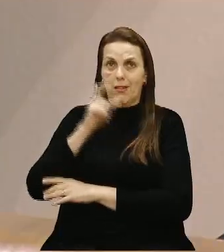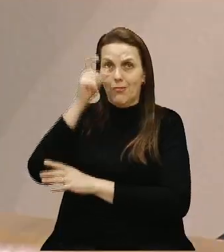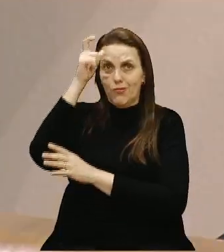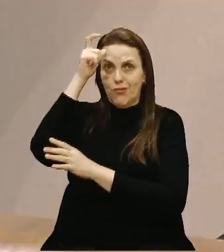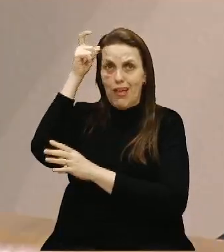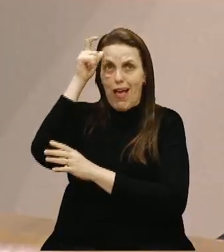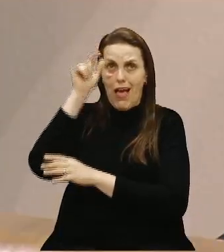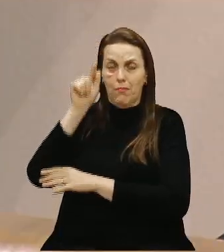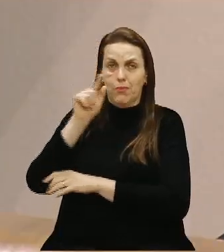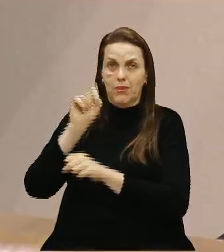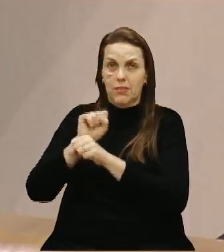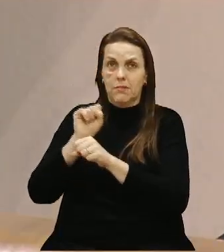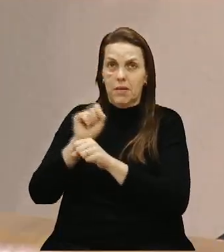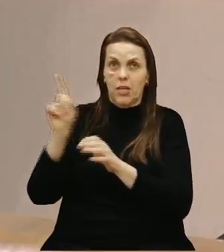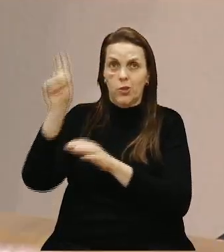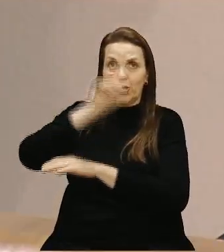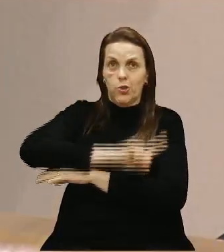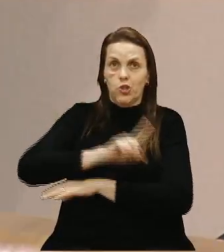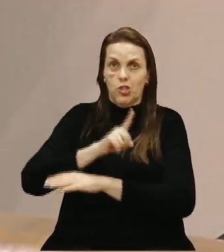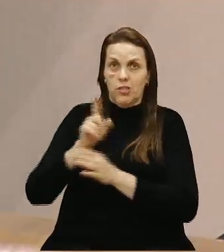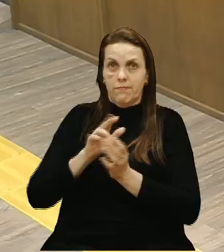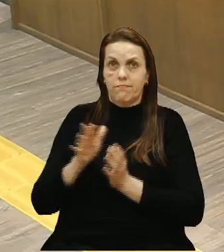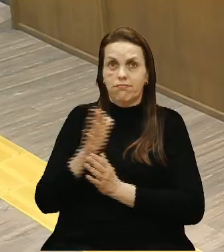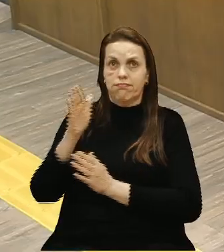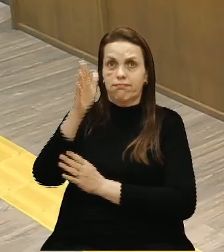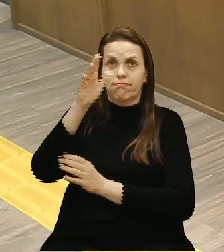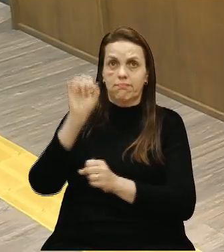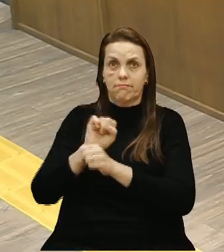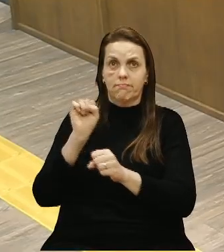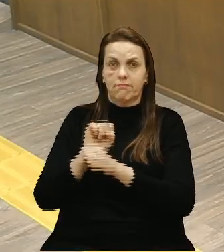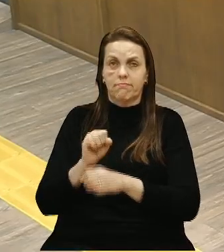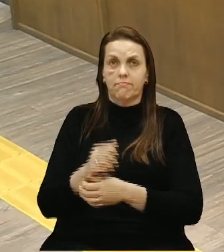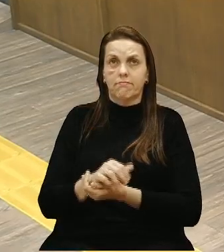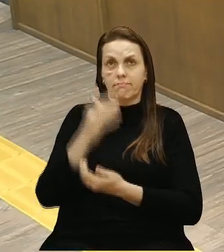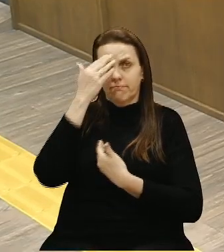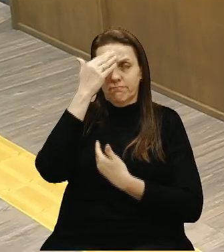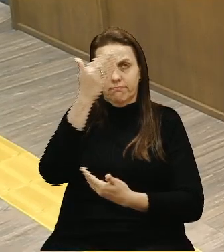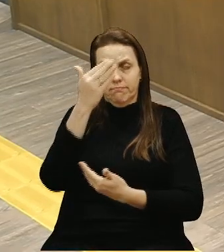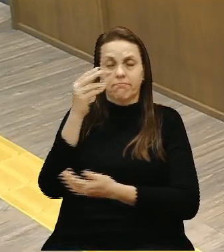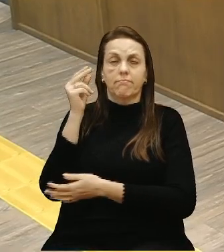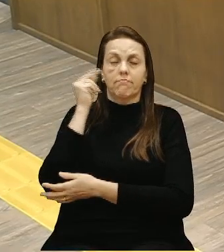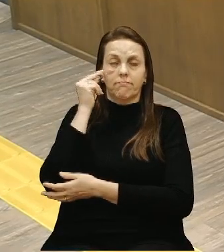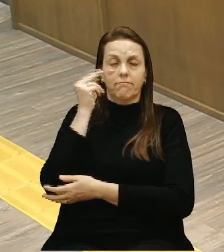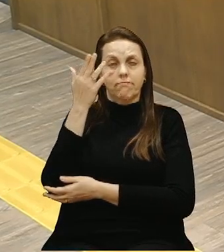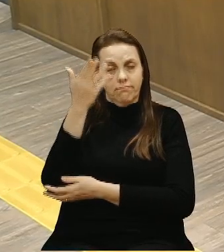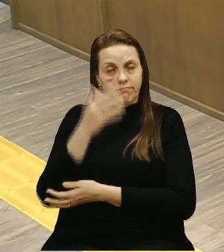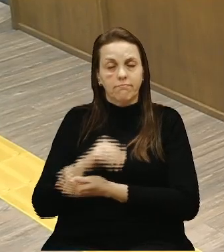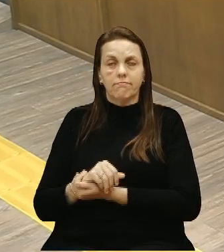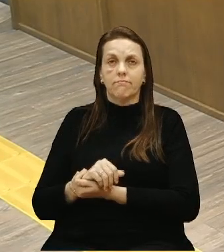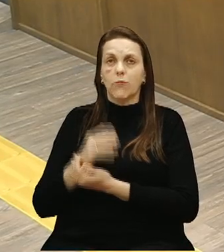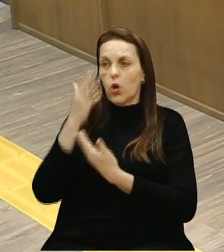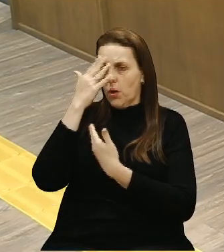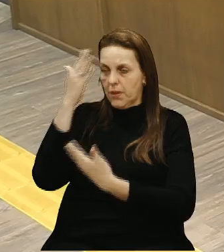gente no dia que eles estiverem indo. Obrigada, vereador Libardi. Nada, obrigado pela gentileza da senhora. Vou